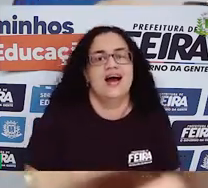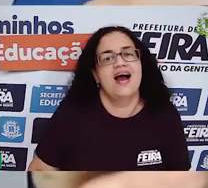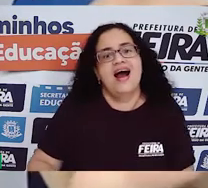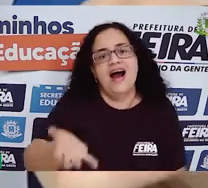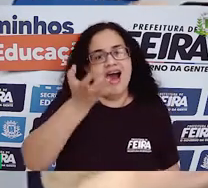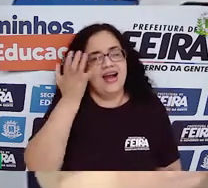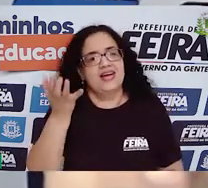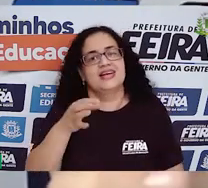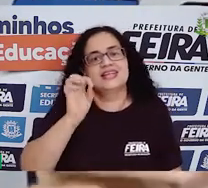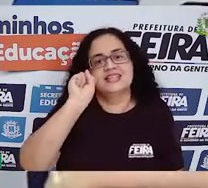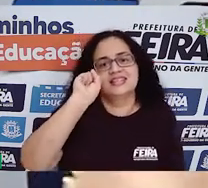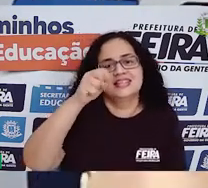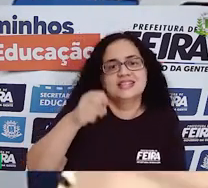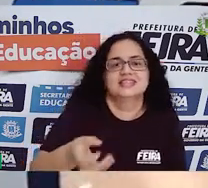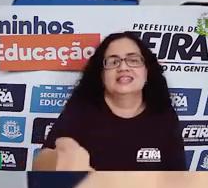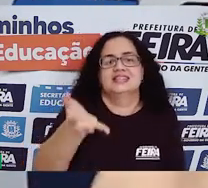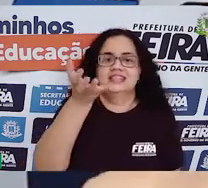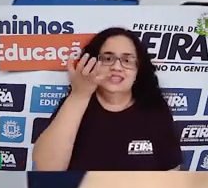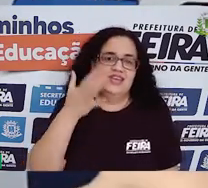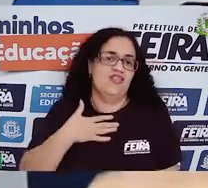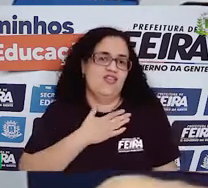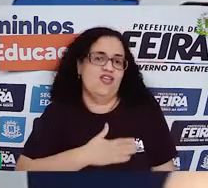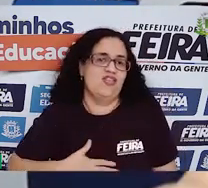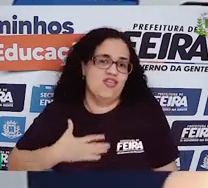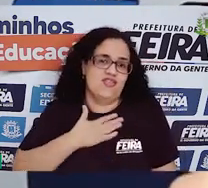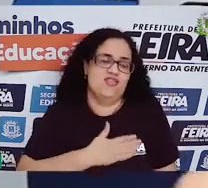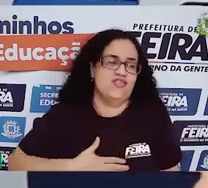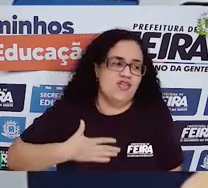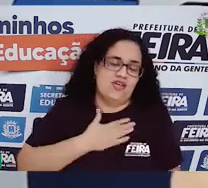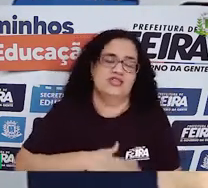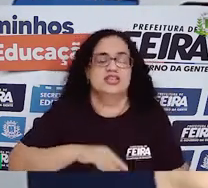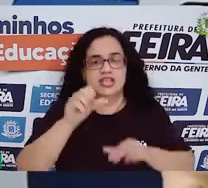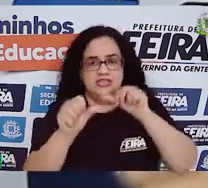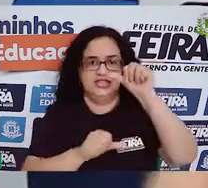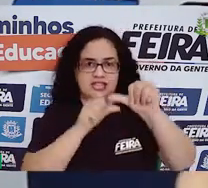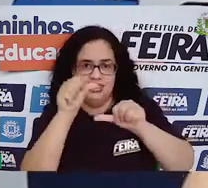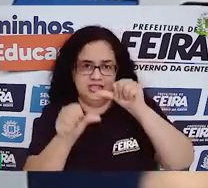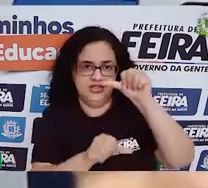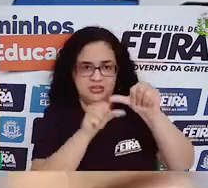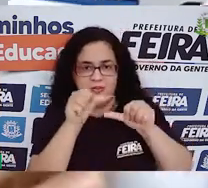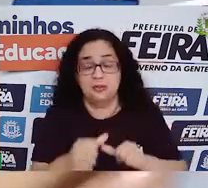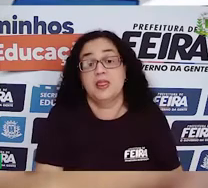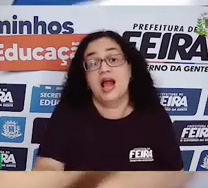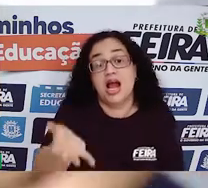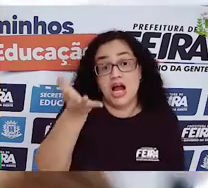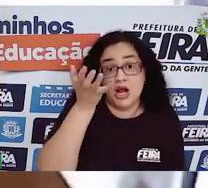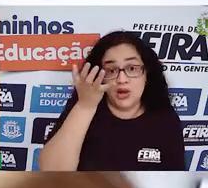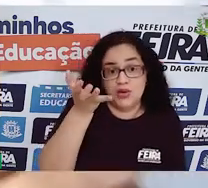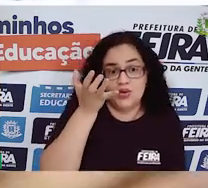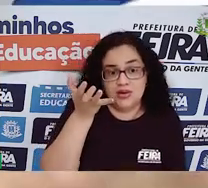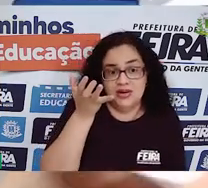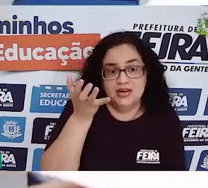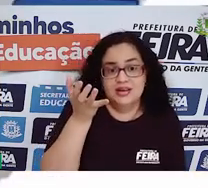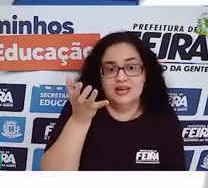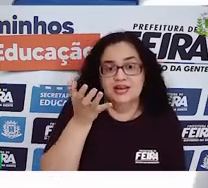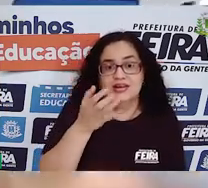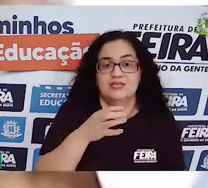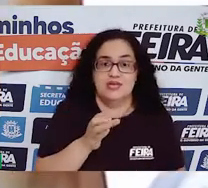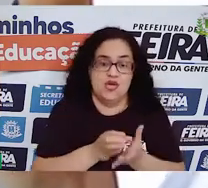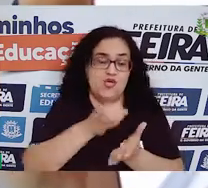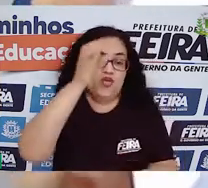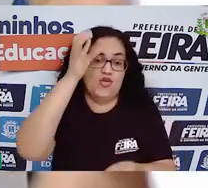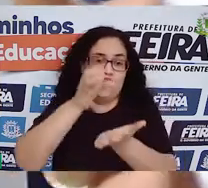agora sim, tenho certeza que você vai gostar do que você se transformou. Você agora, ó, é um